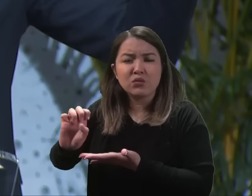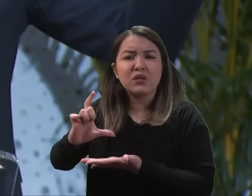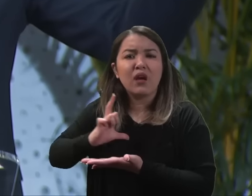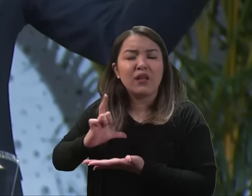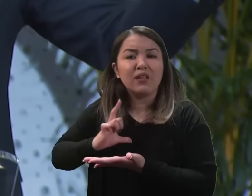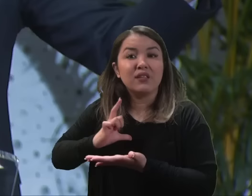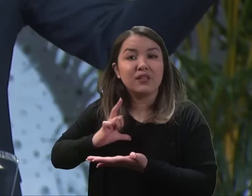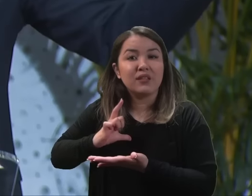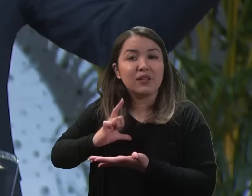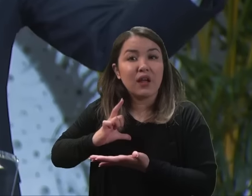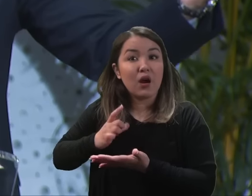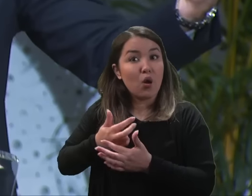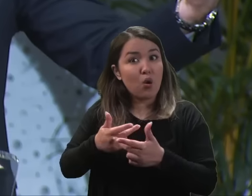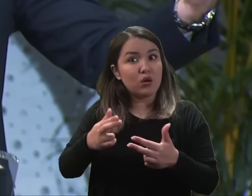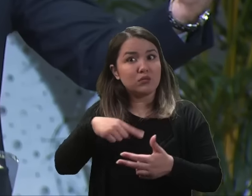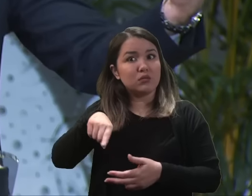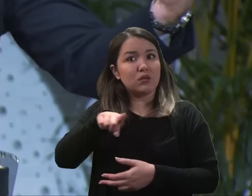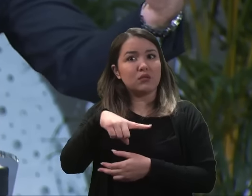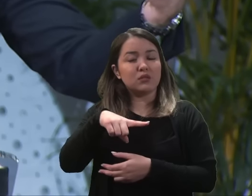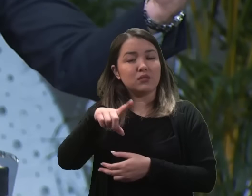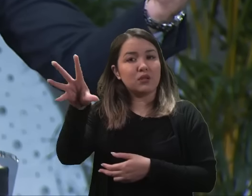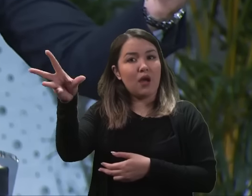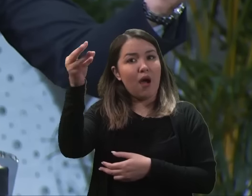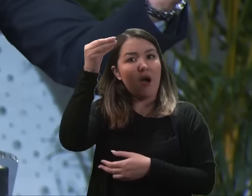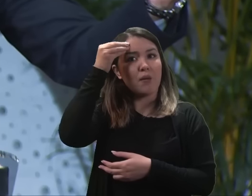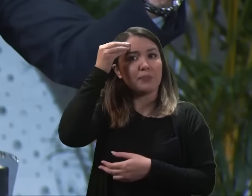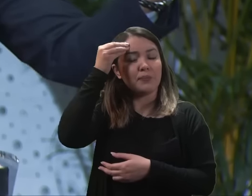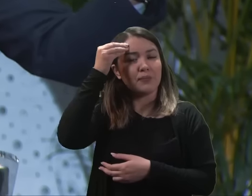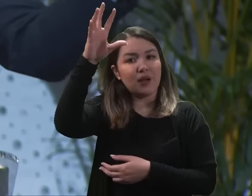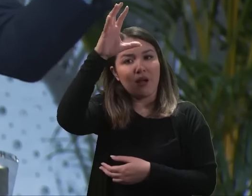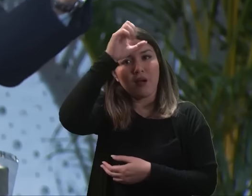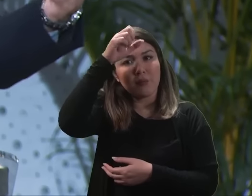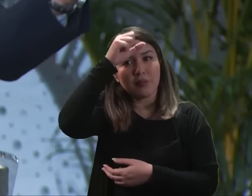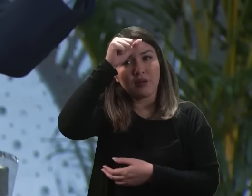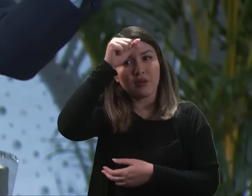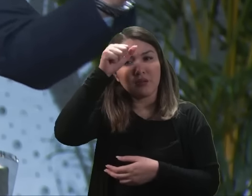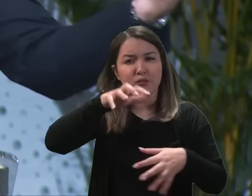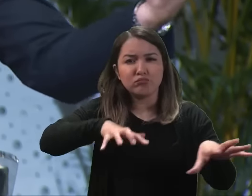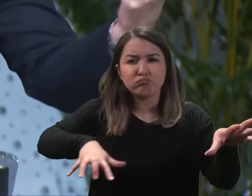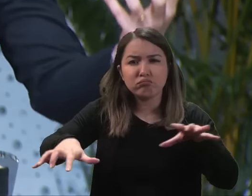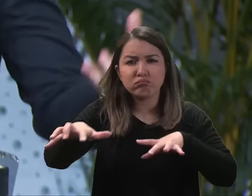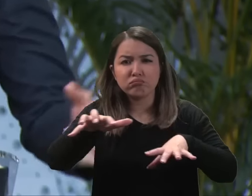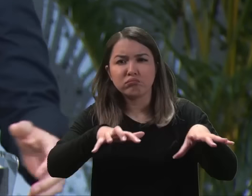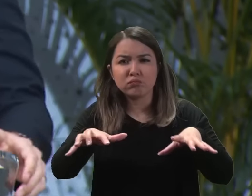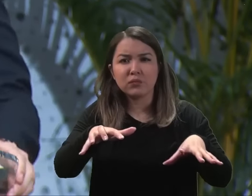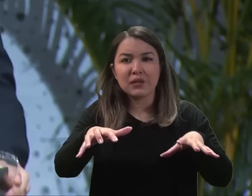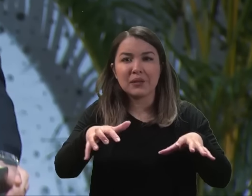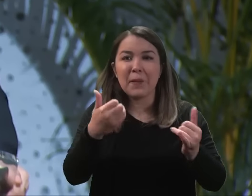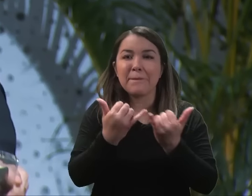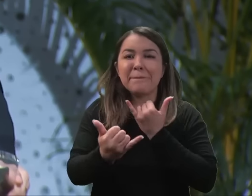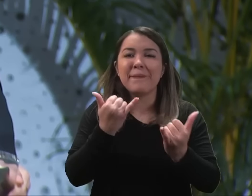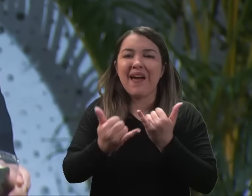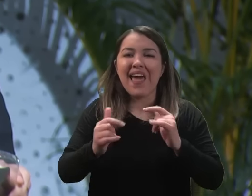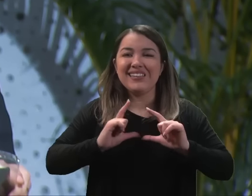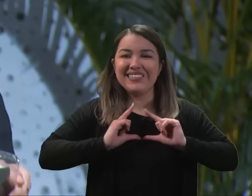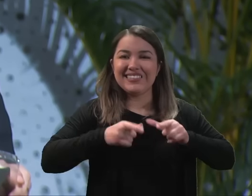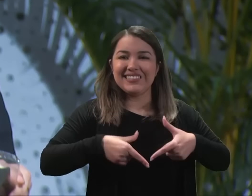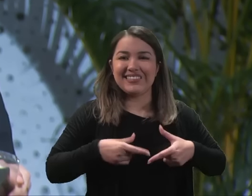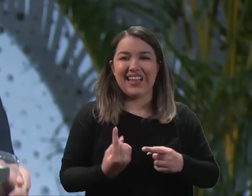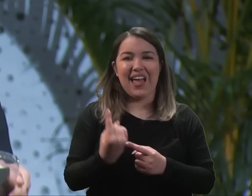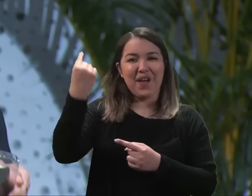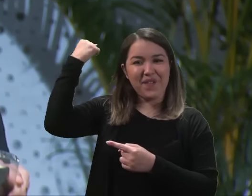lições e paralelos tipológicos relacionados ao movimento do moderno Israel. O